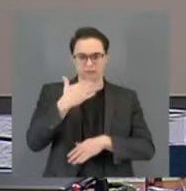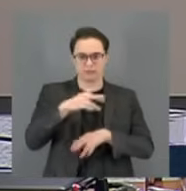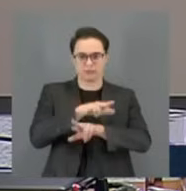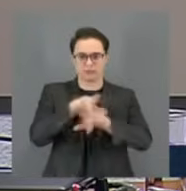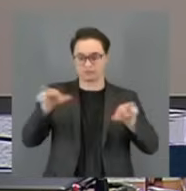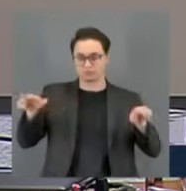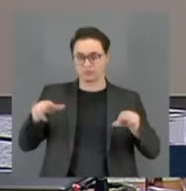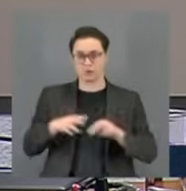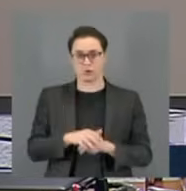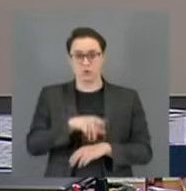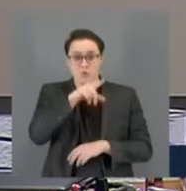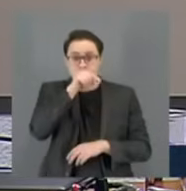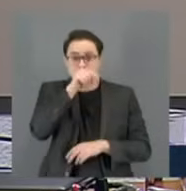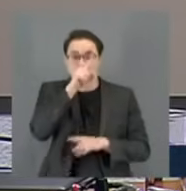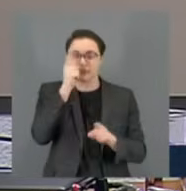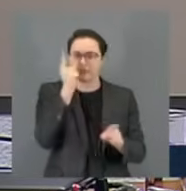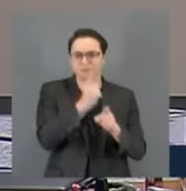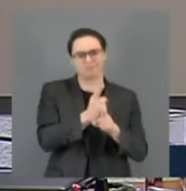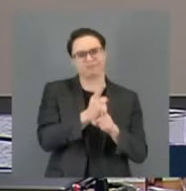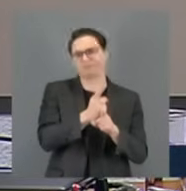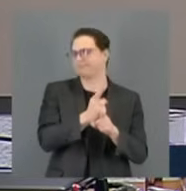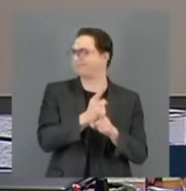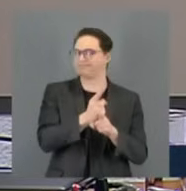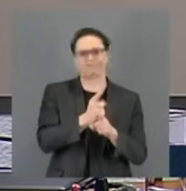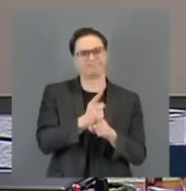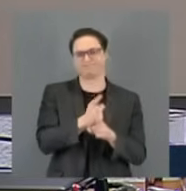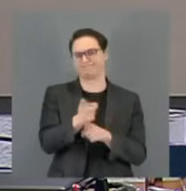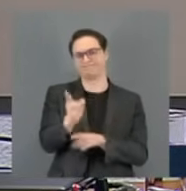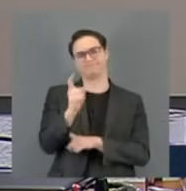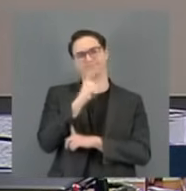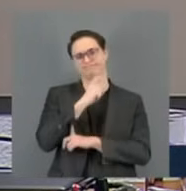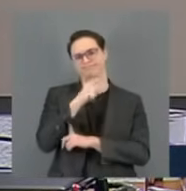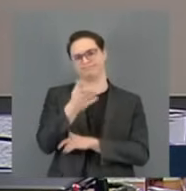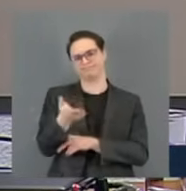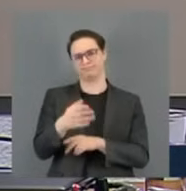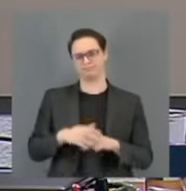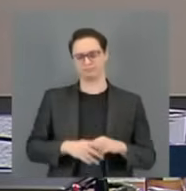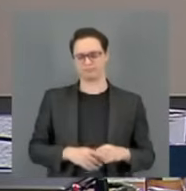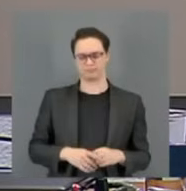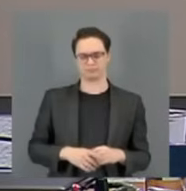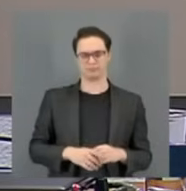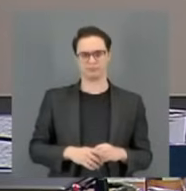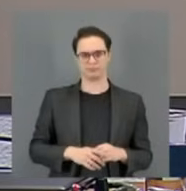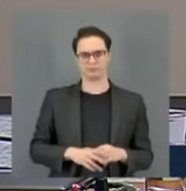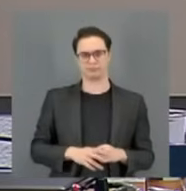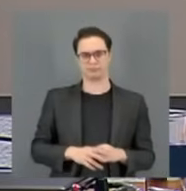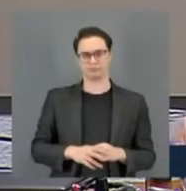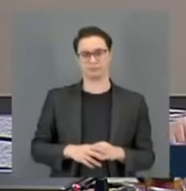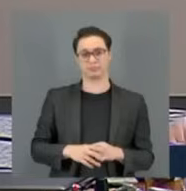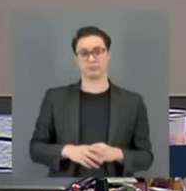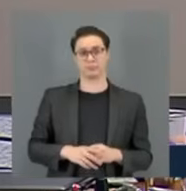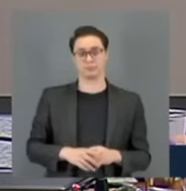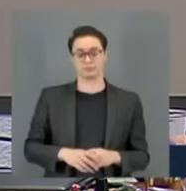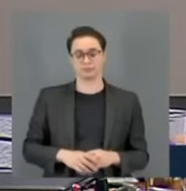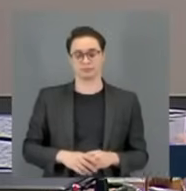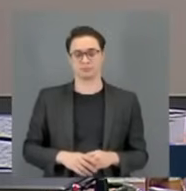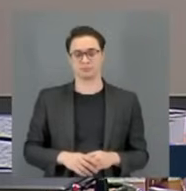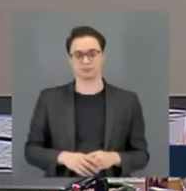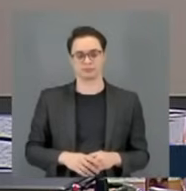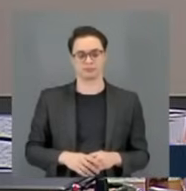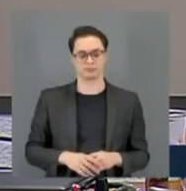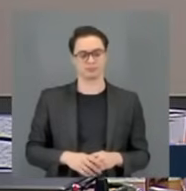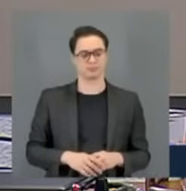o Twitter descobriu que isso não ocorreu. Essa prática